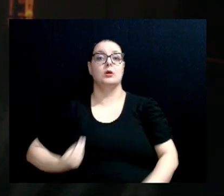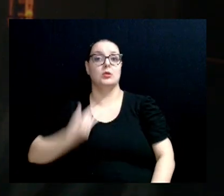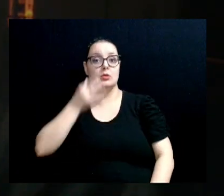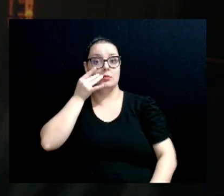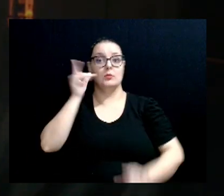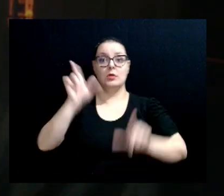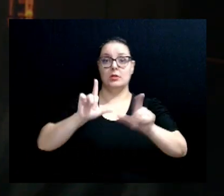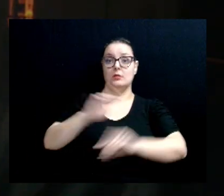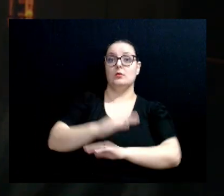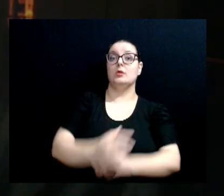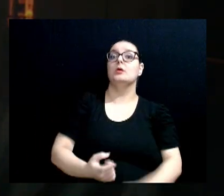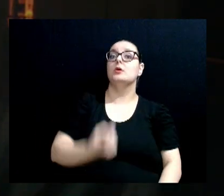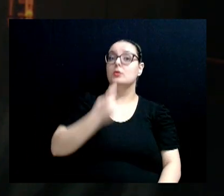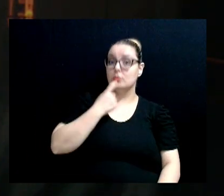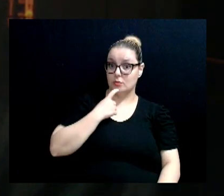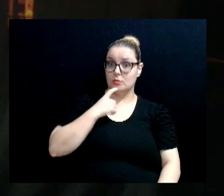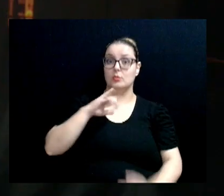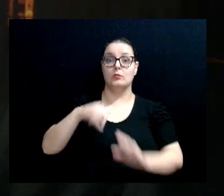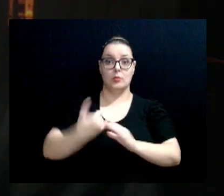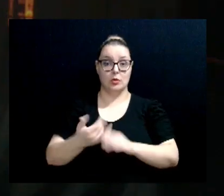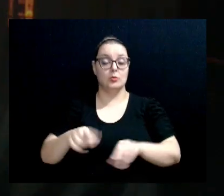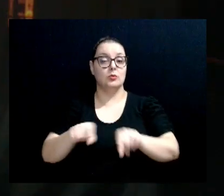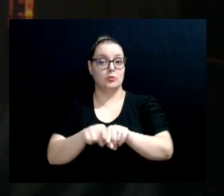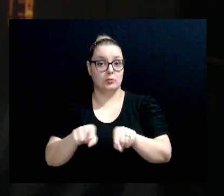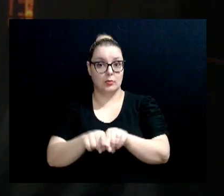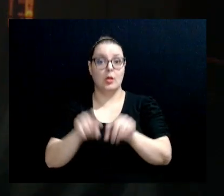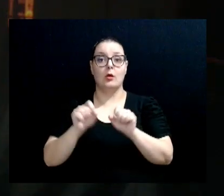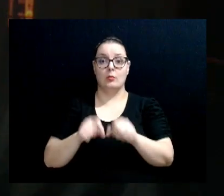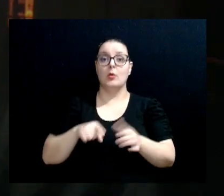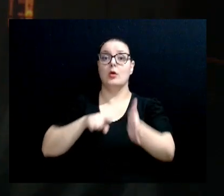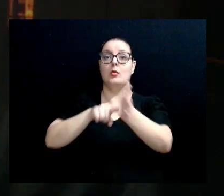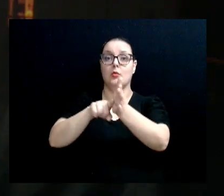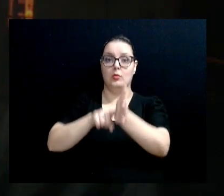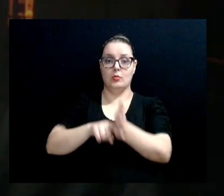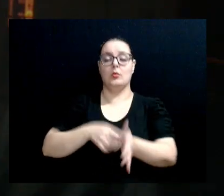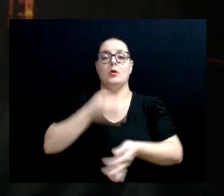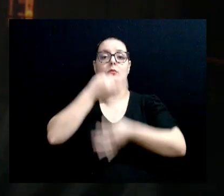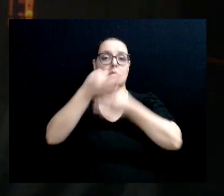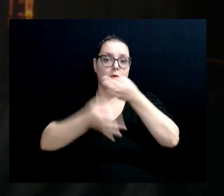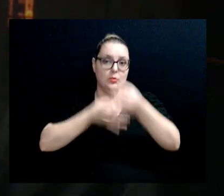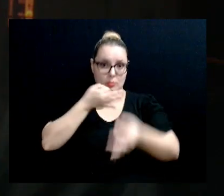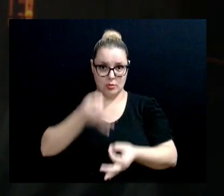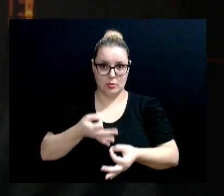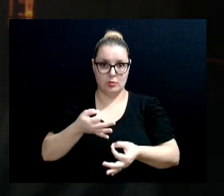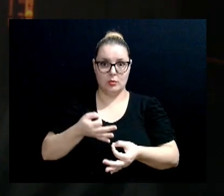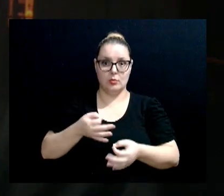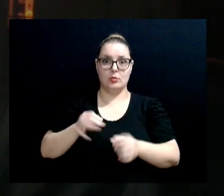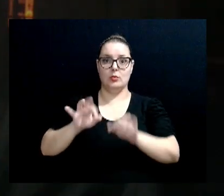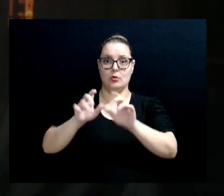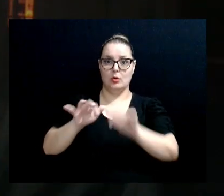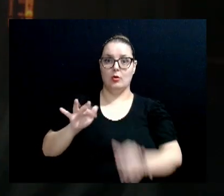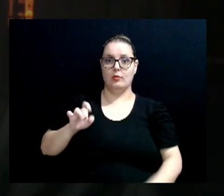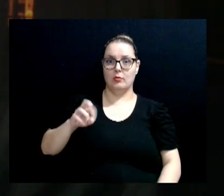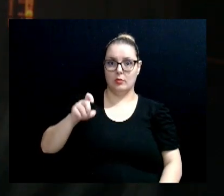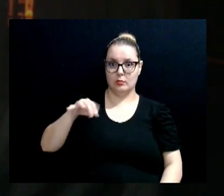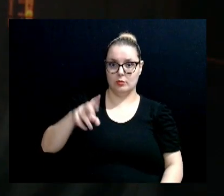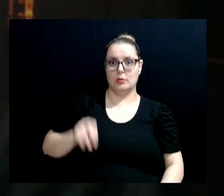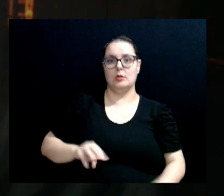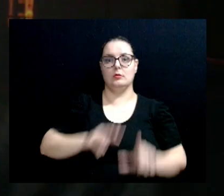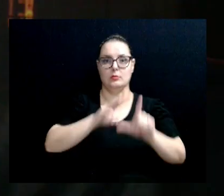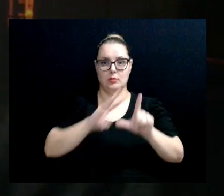Campinas, pelo YouTube também. Você pode fazer perguntas e sugestões no formulário que está no site